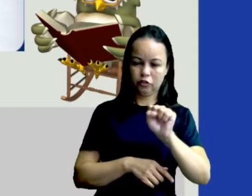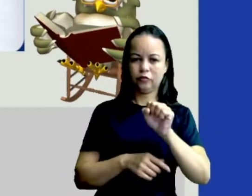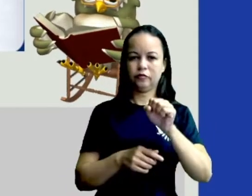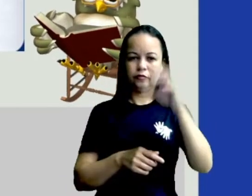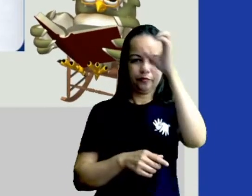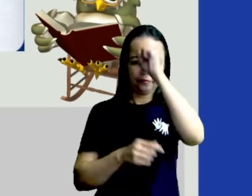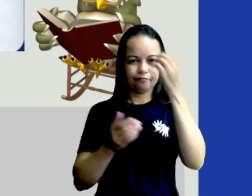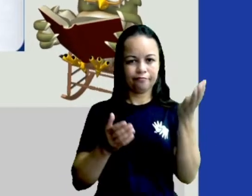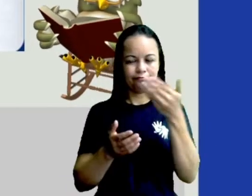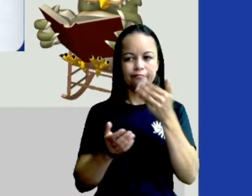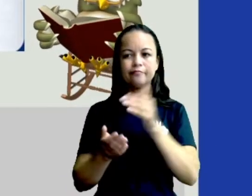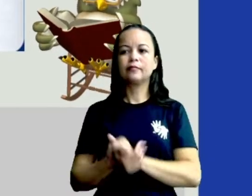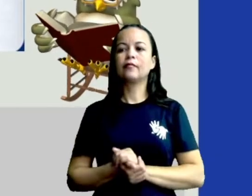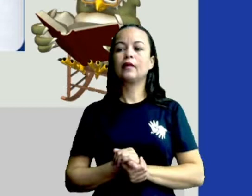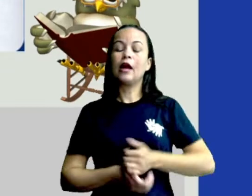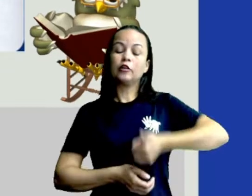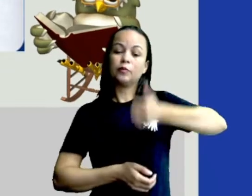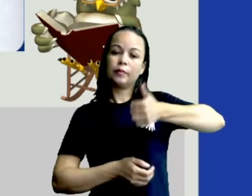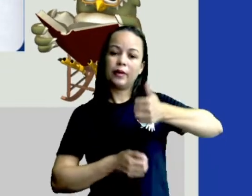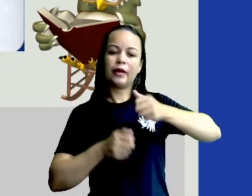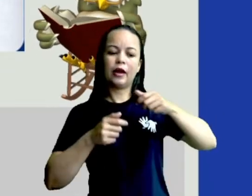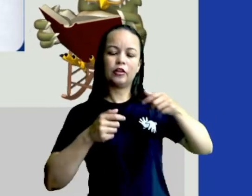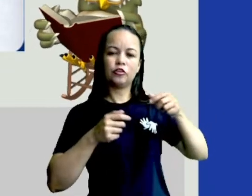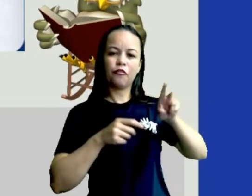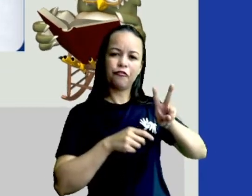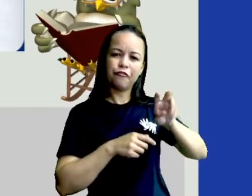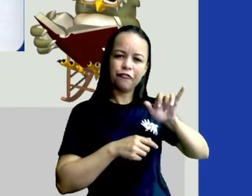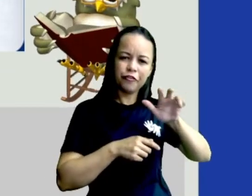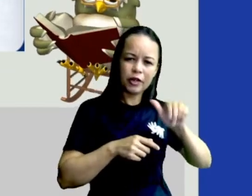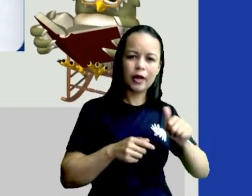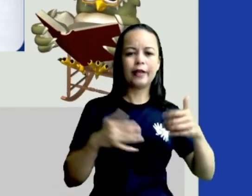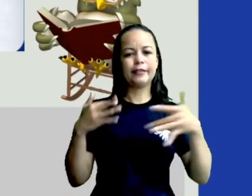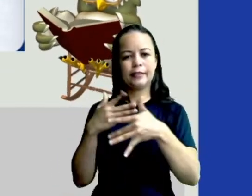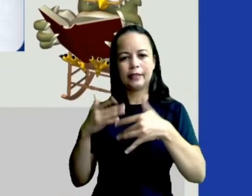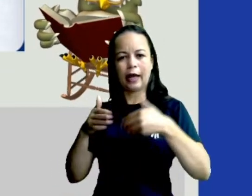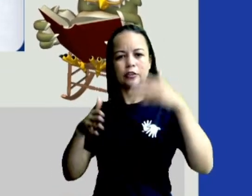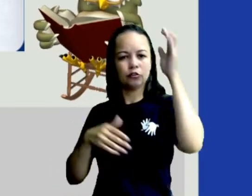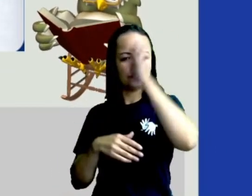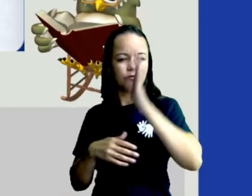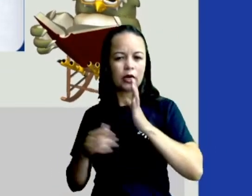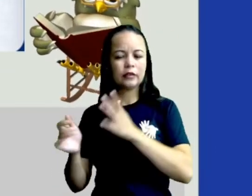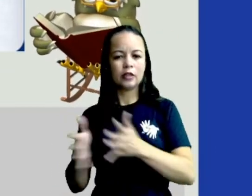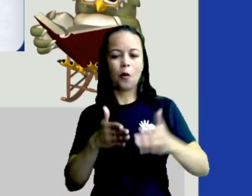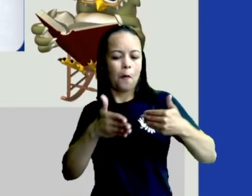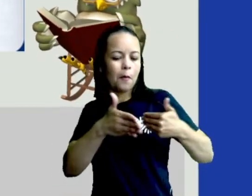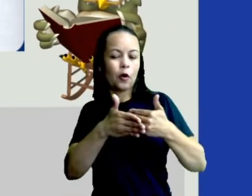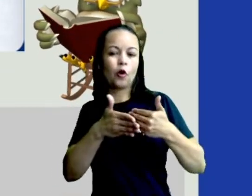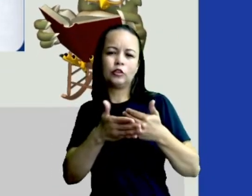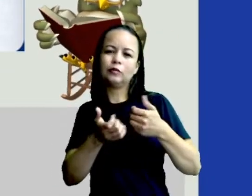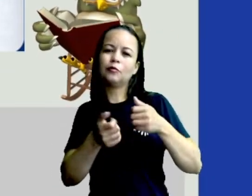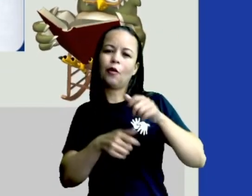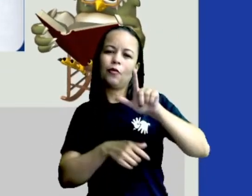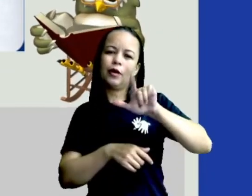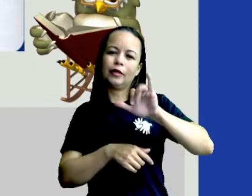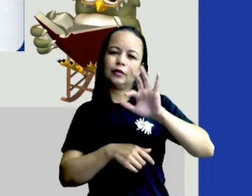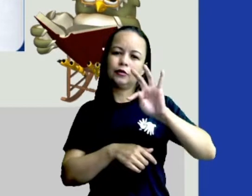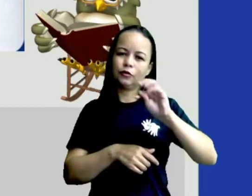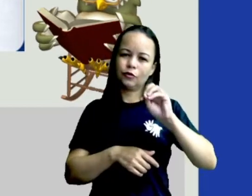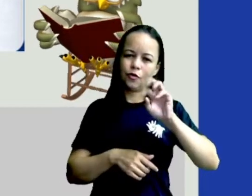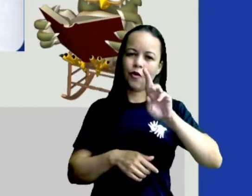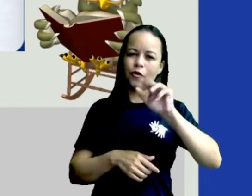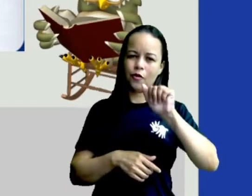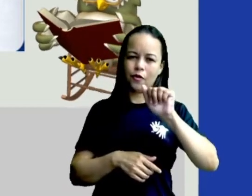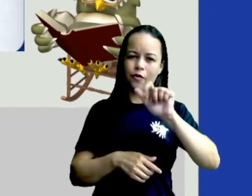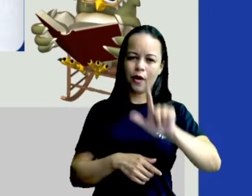as primeiras vilas e cidades do Brasil foram estabelecidas próximas ao litoral. Lembra da aula passada que eu falei